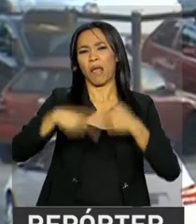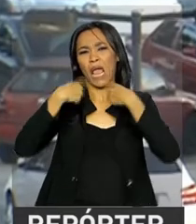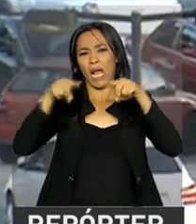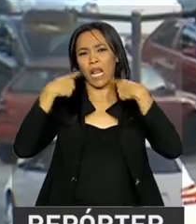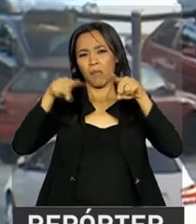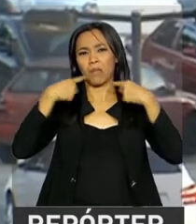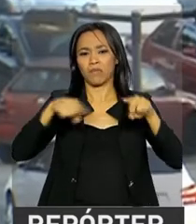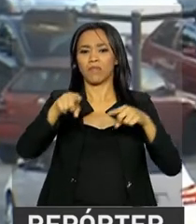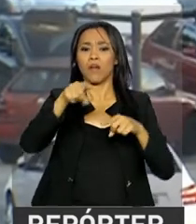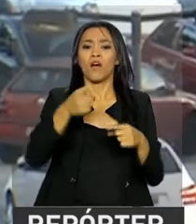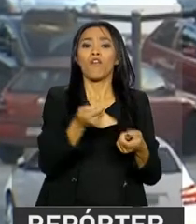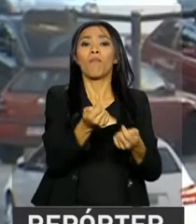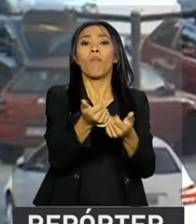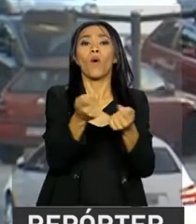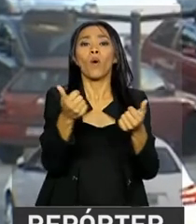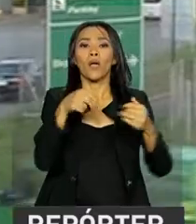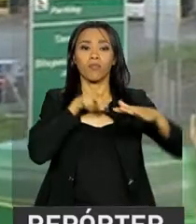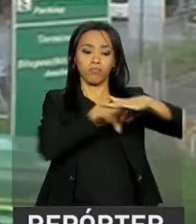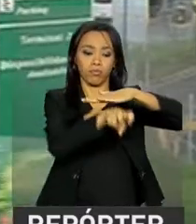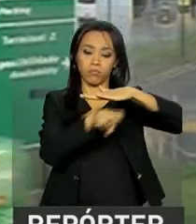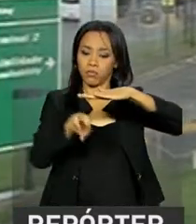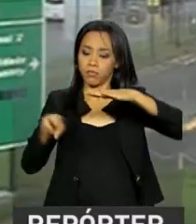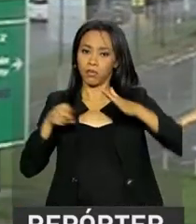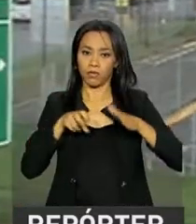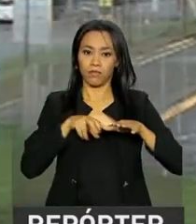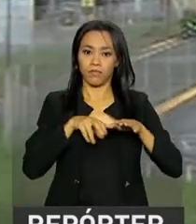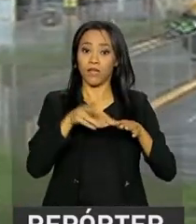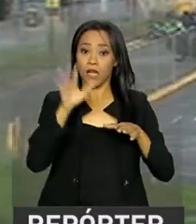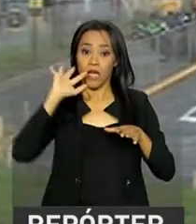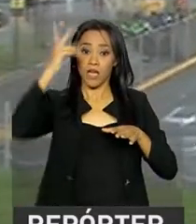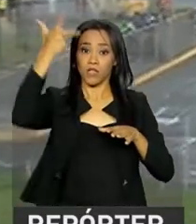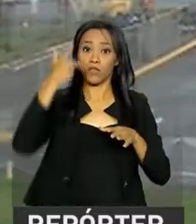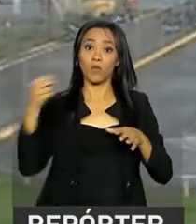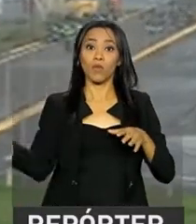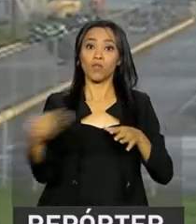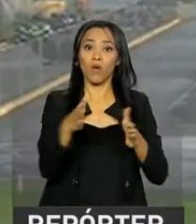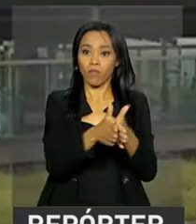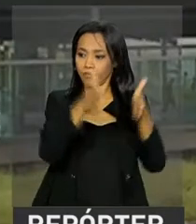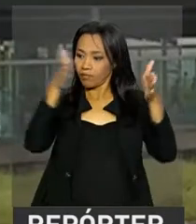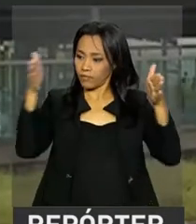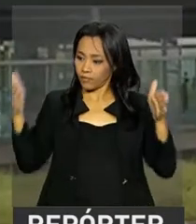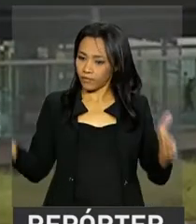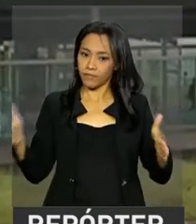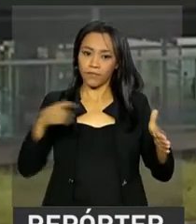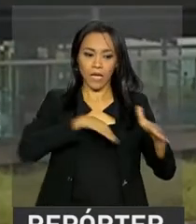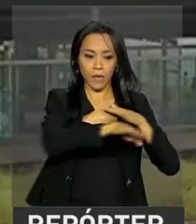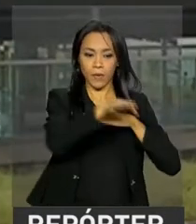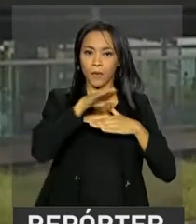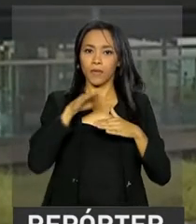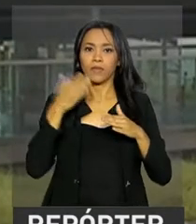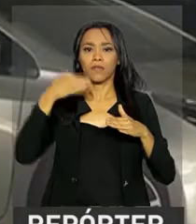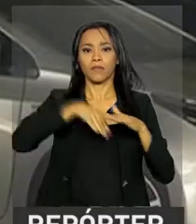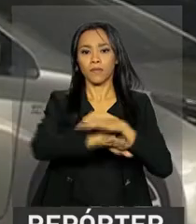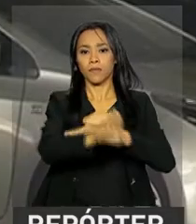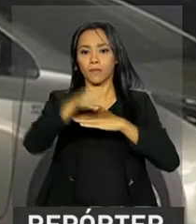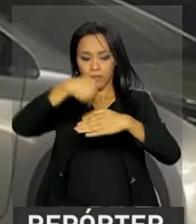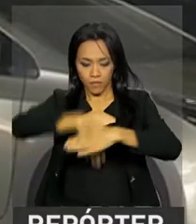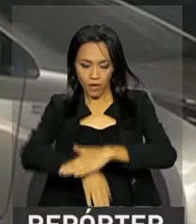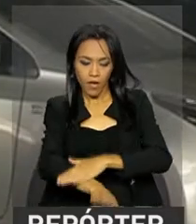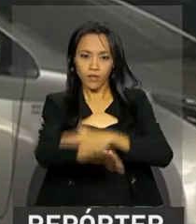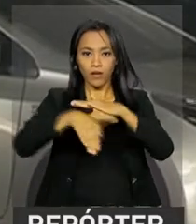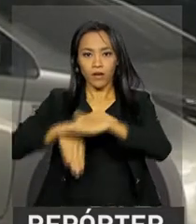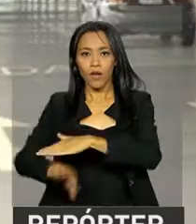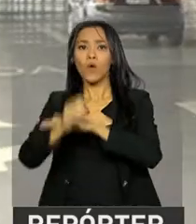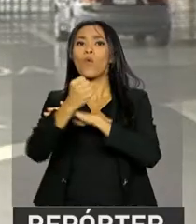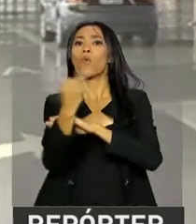pequeno número de vagas de estacionamento foi resolvida com a abertura de novas áreas e a construção deste edifício garagem com oito